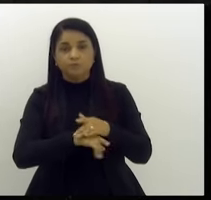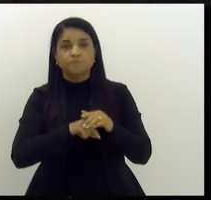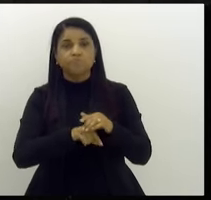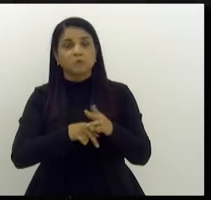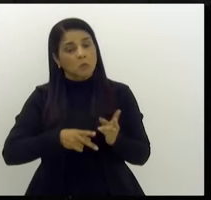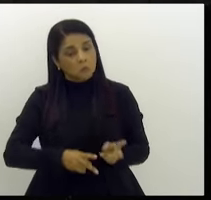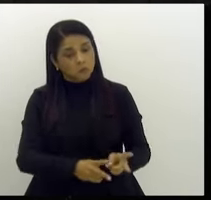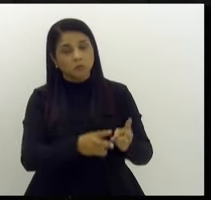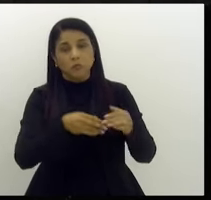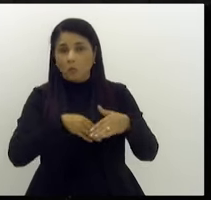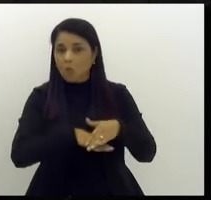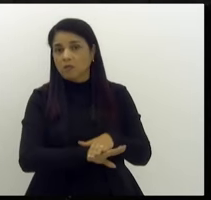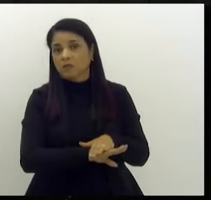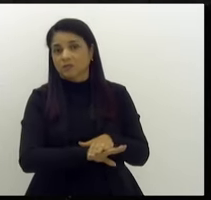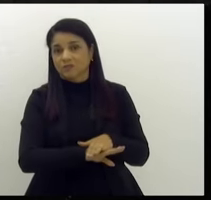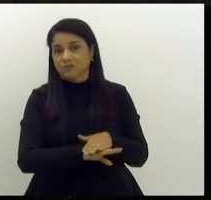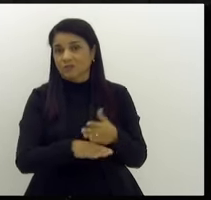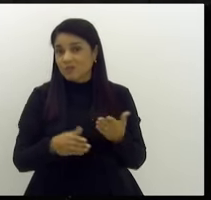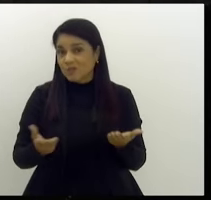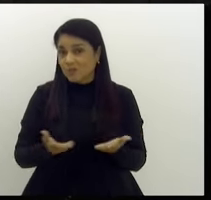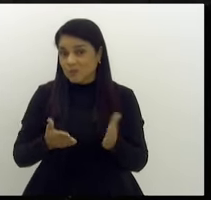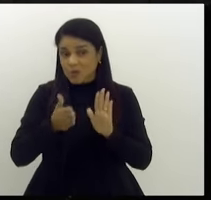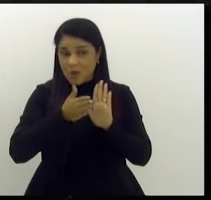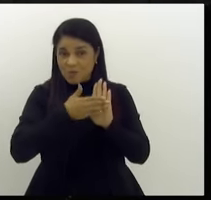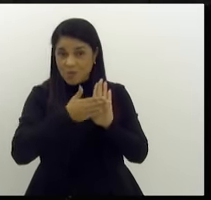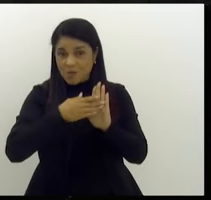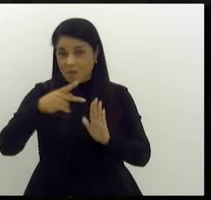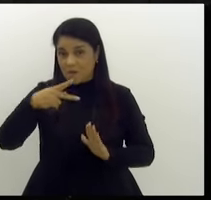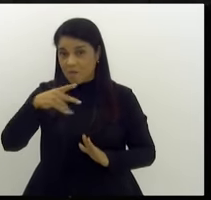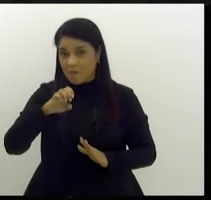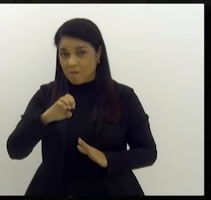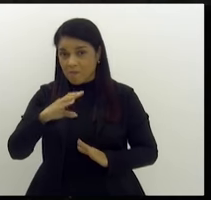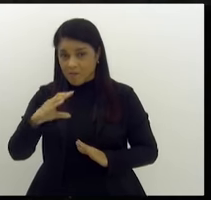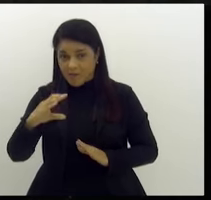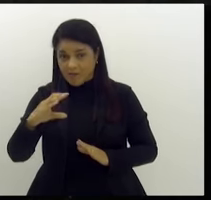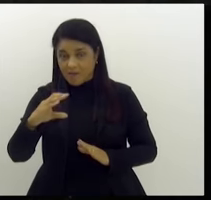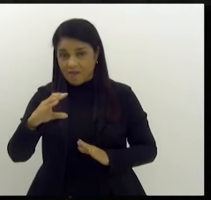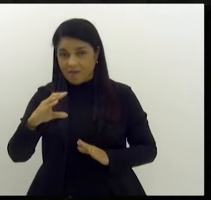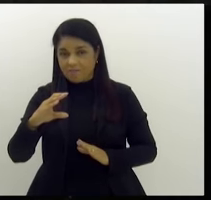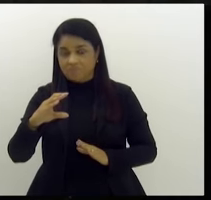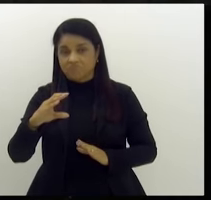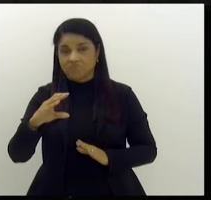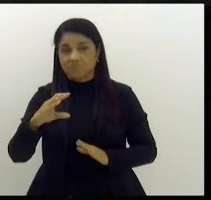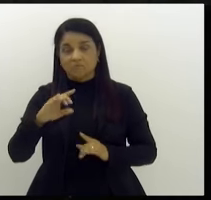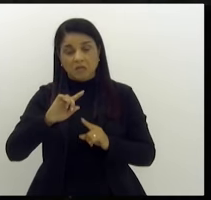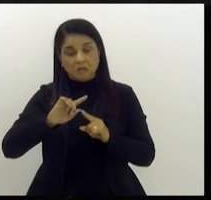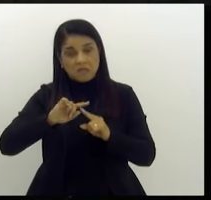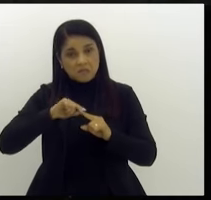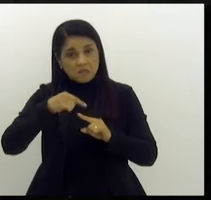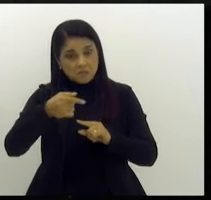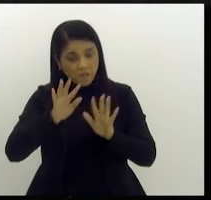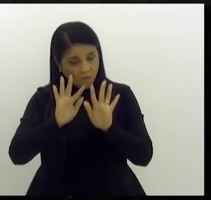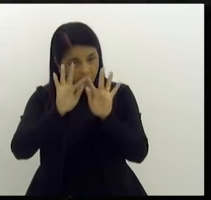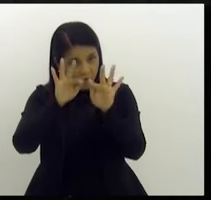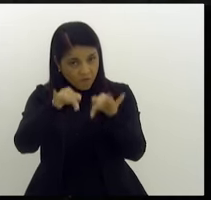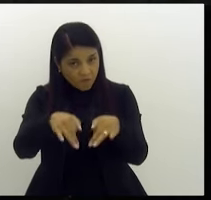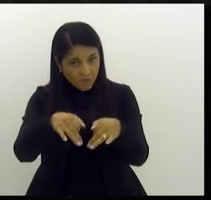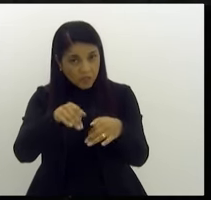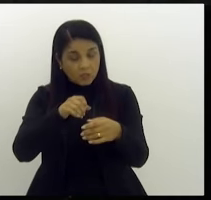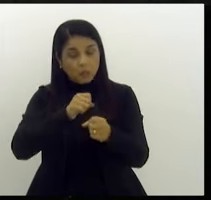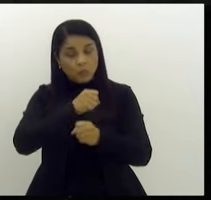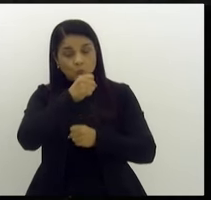mantém no fundo e hoje segundo a proposta da PEC da casa você pode após o o fim do exercício do ano